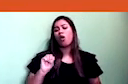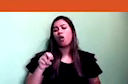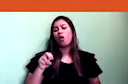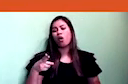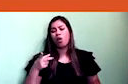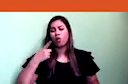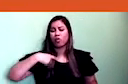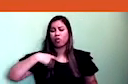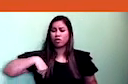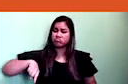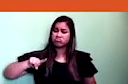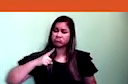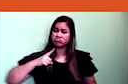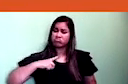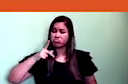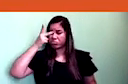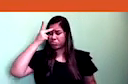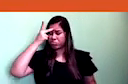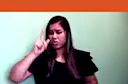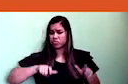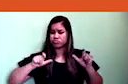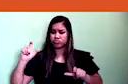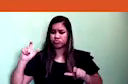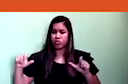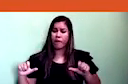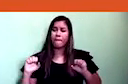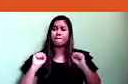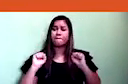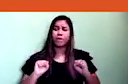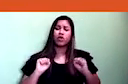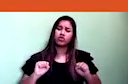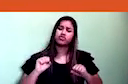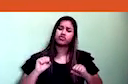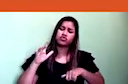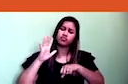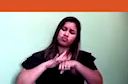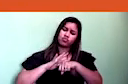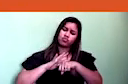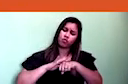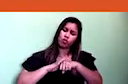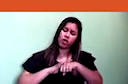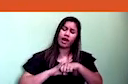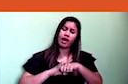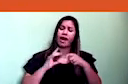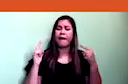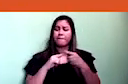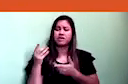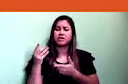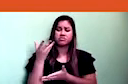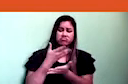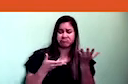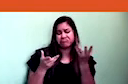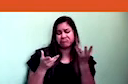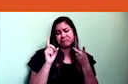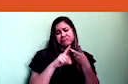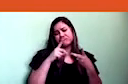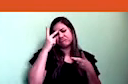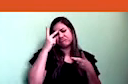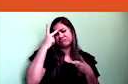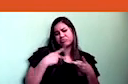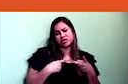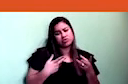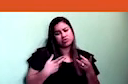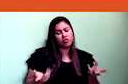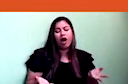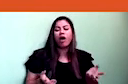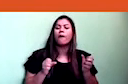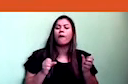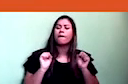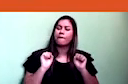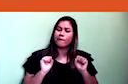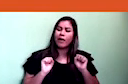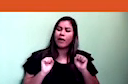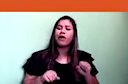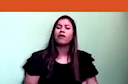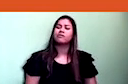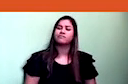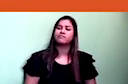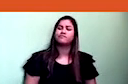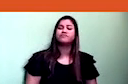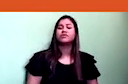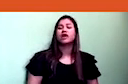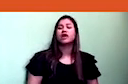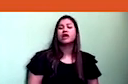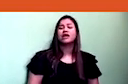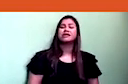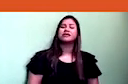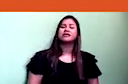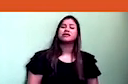podem causar adoecimento, seja nas relações, seja na vida pessoal, né? Então, algumas distorções que são possíveis, eu